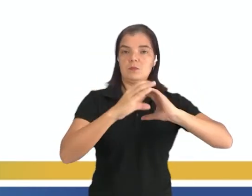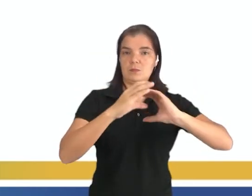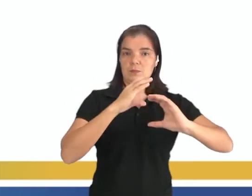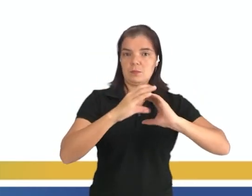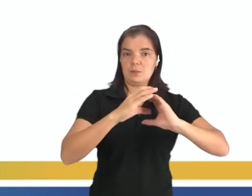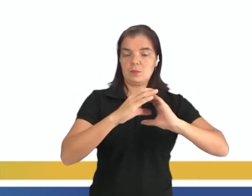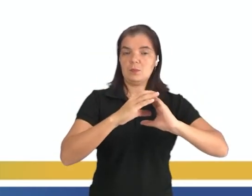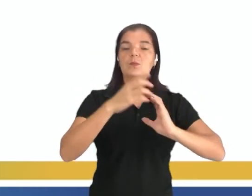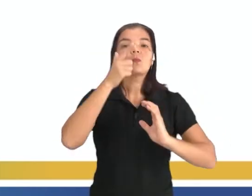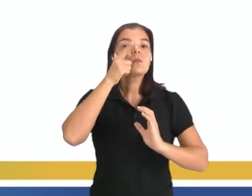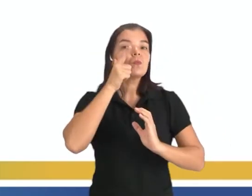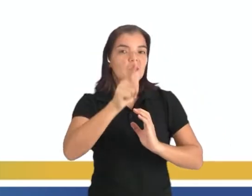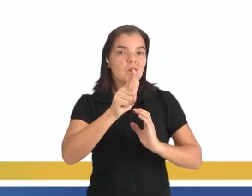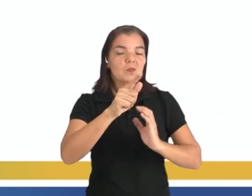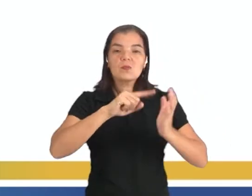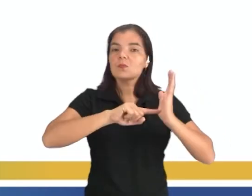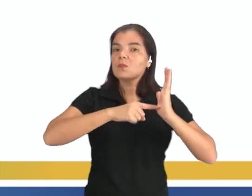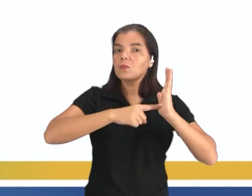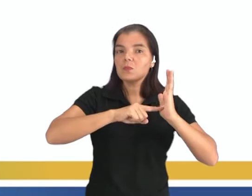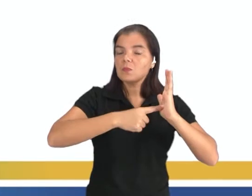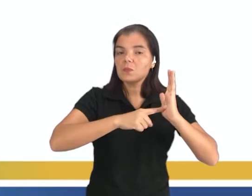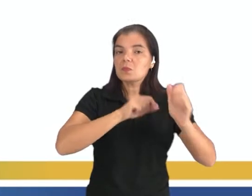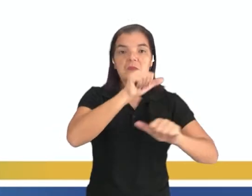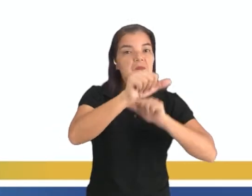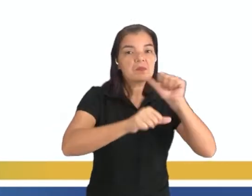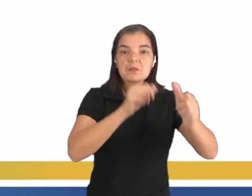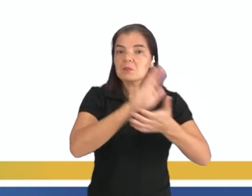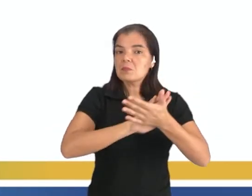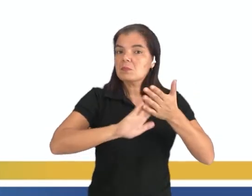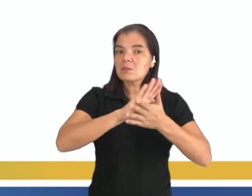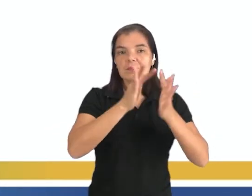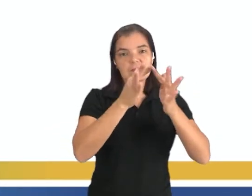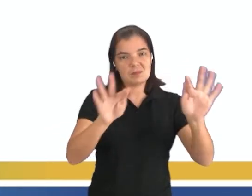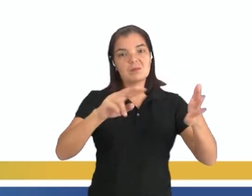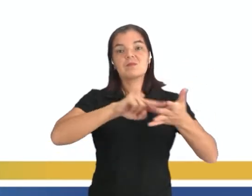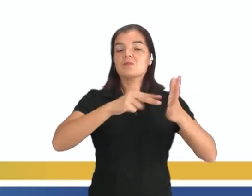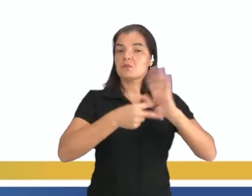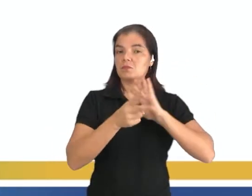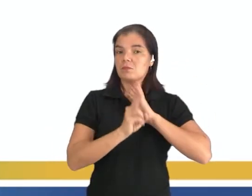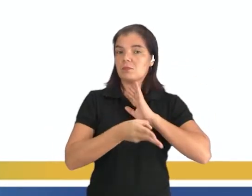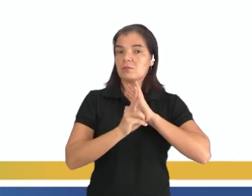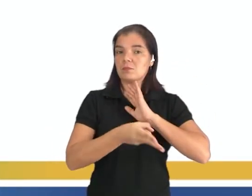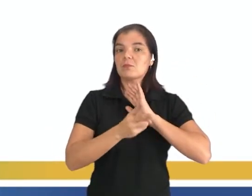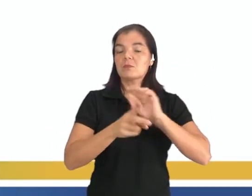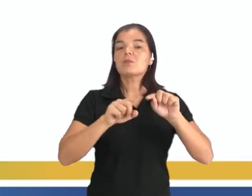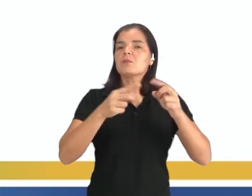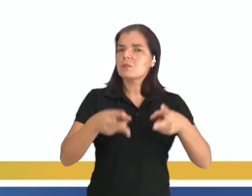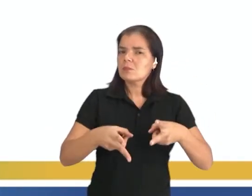música. Eu consegui colocar um ponto sem alterar a frase em nada, o sentido foi mantido,